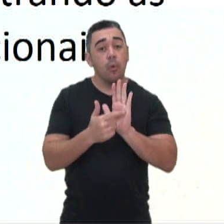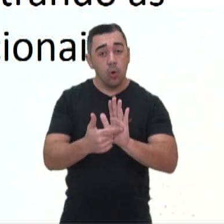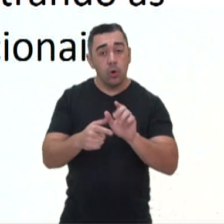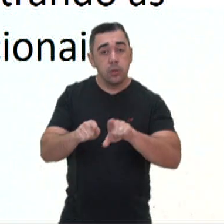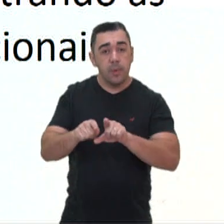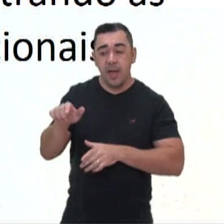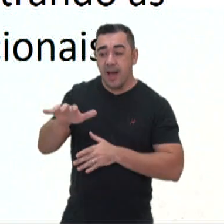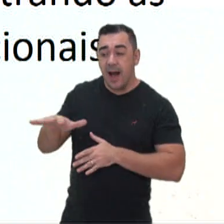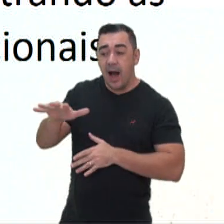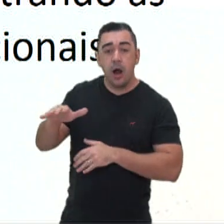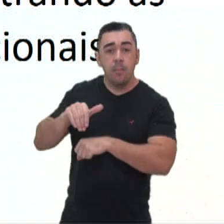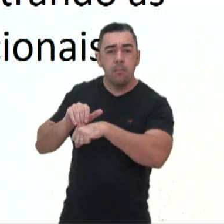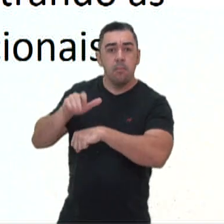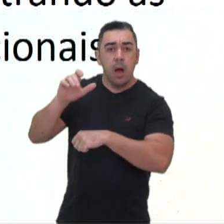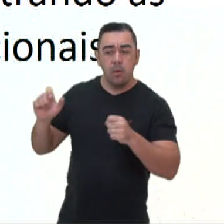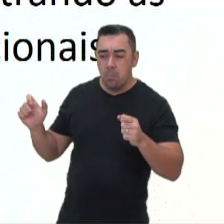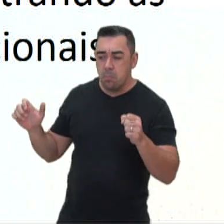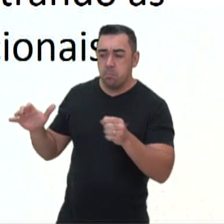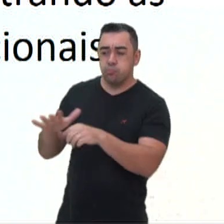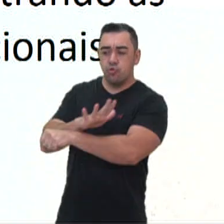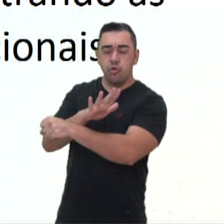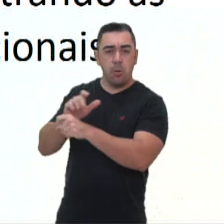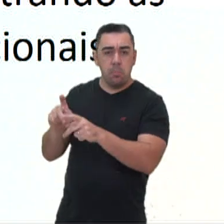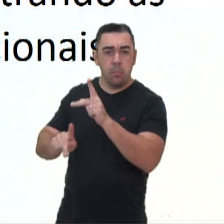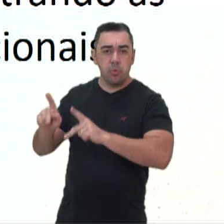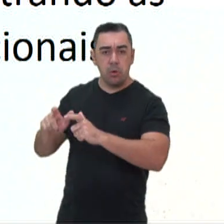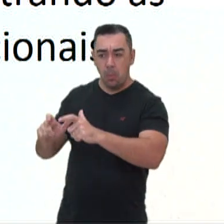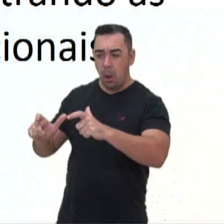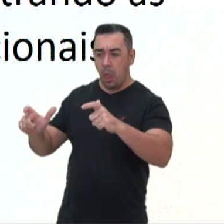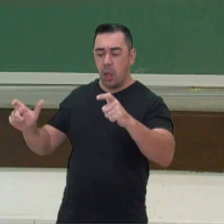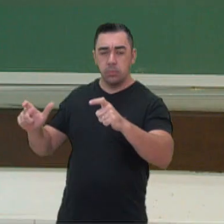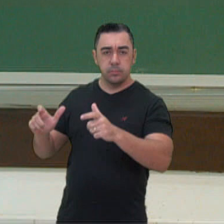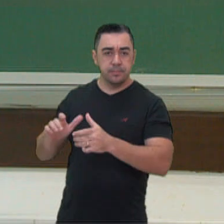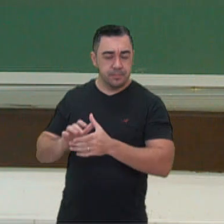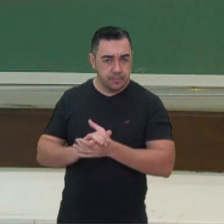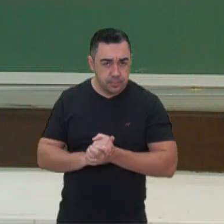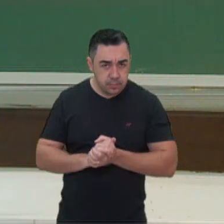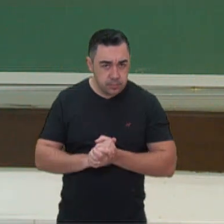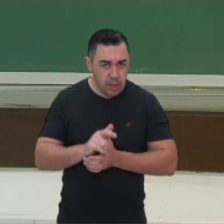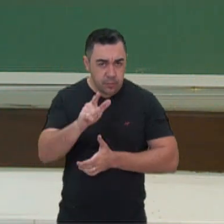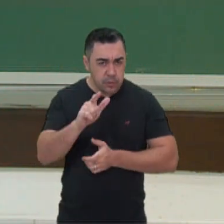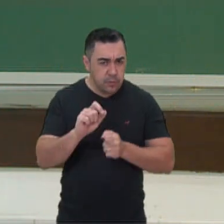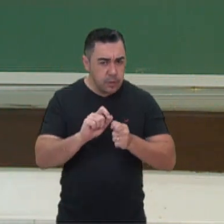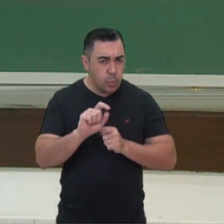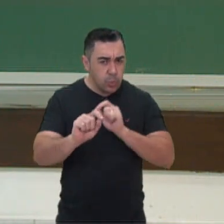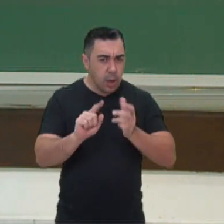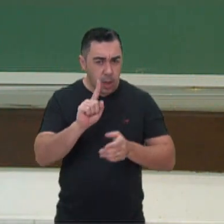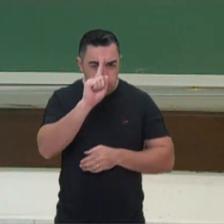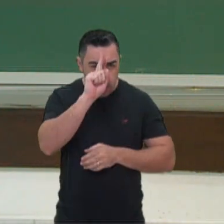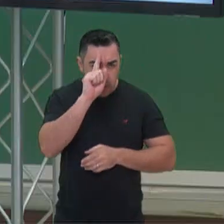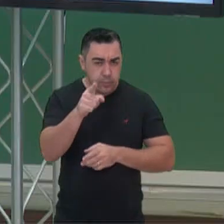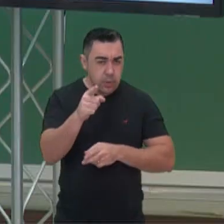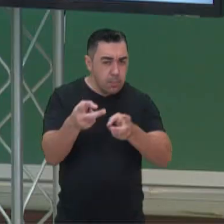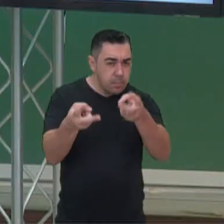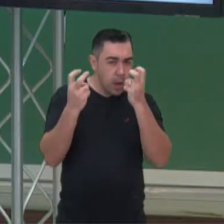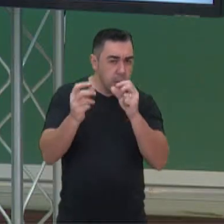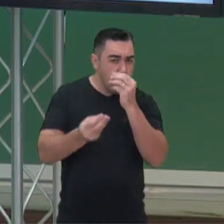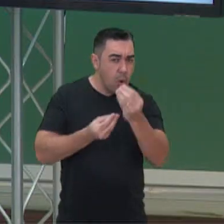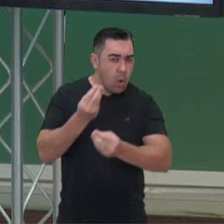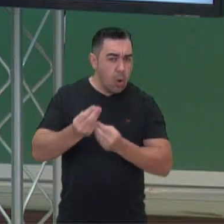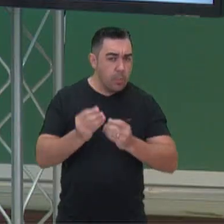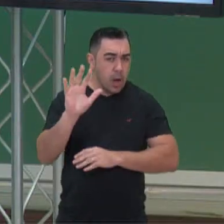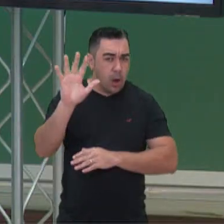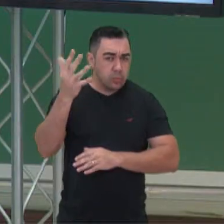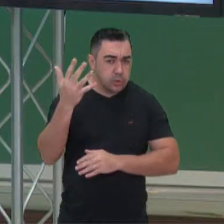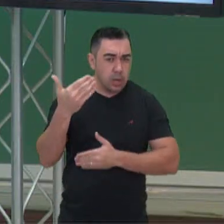as áreas com maior aglomeração e menor aglomeração. Importante que você construa essa ideia, que você perceba como